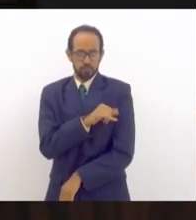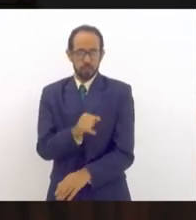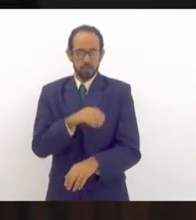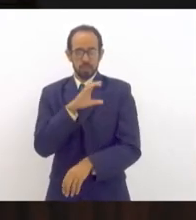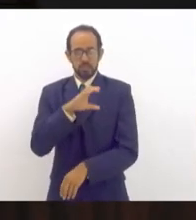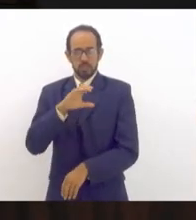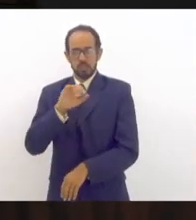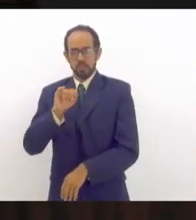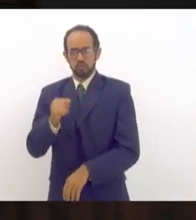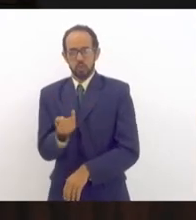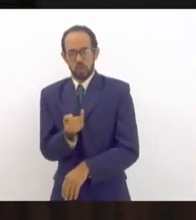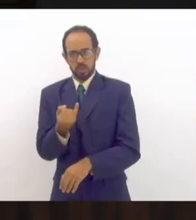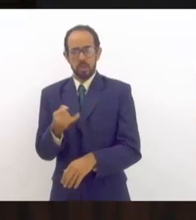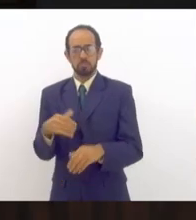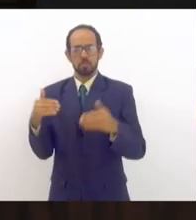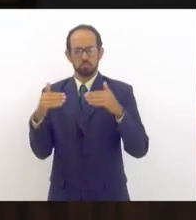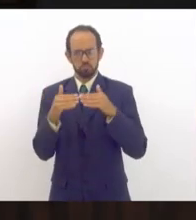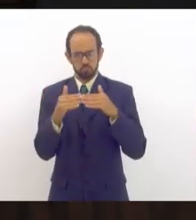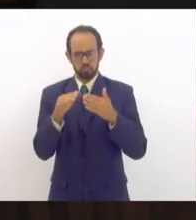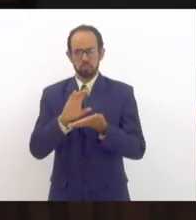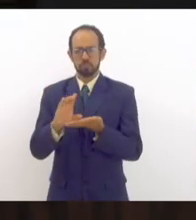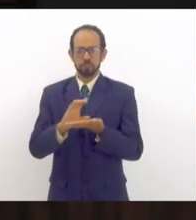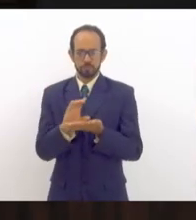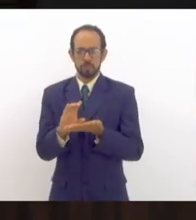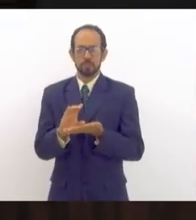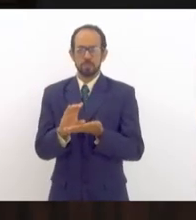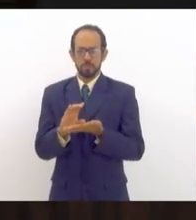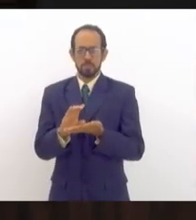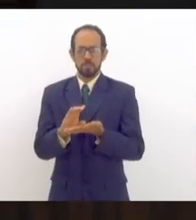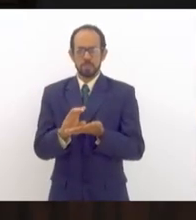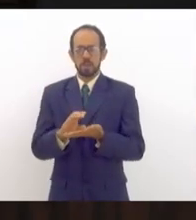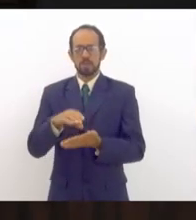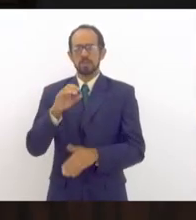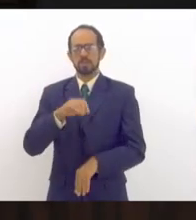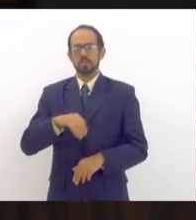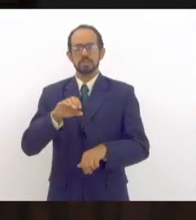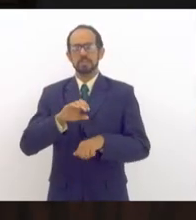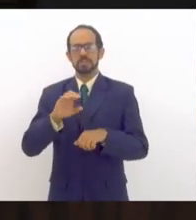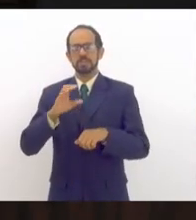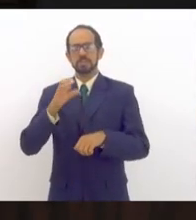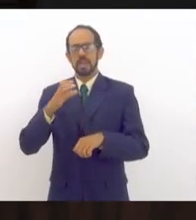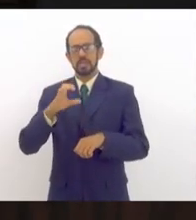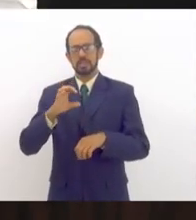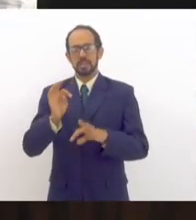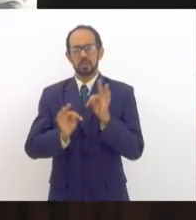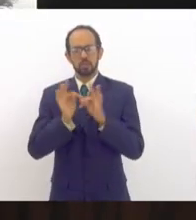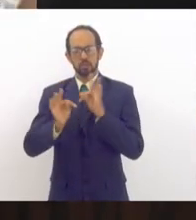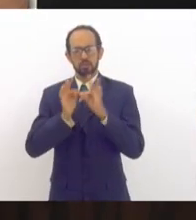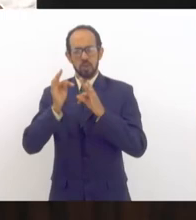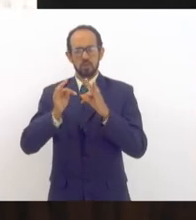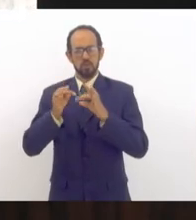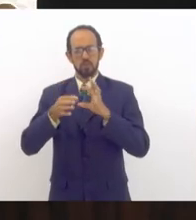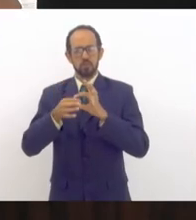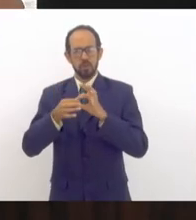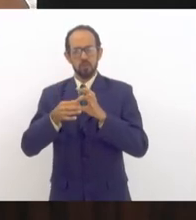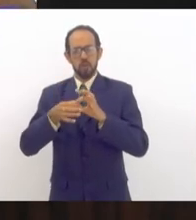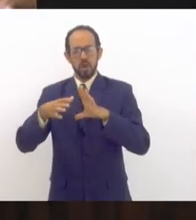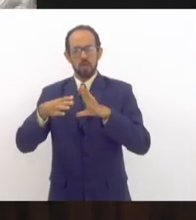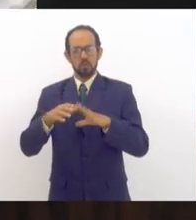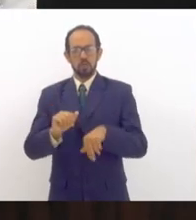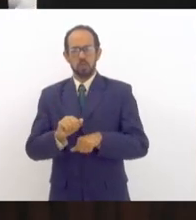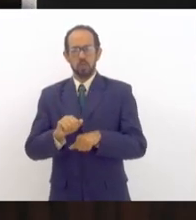e justiça pela constitucionalidade de ciência e tecnologia favorável de orçamento e